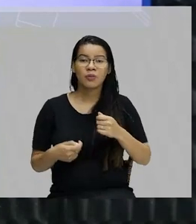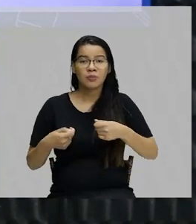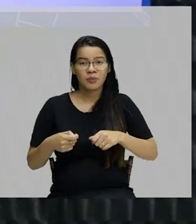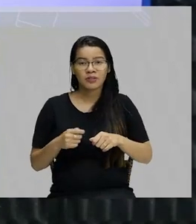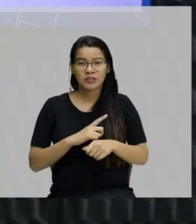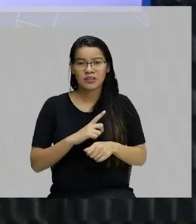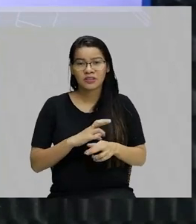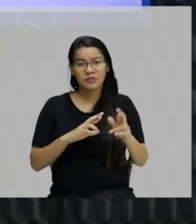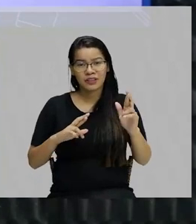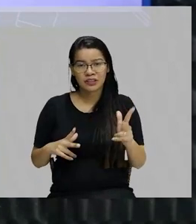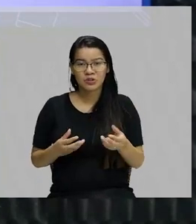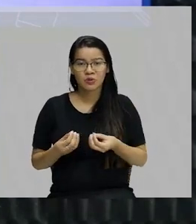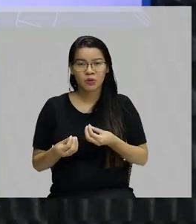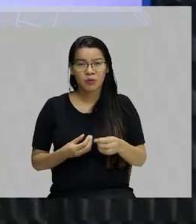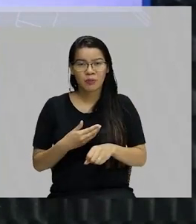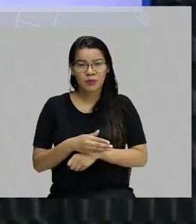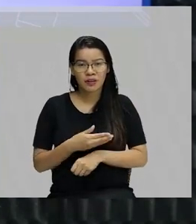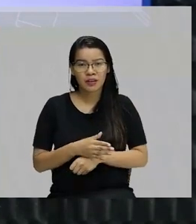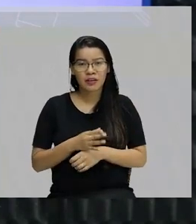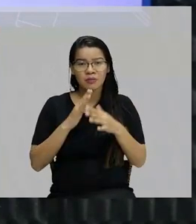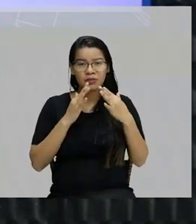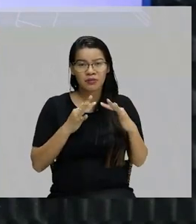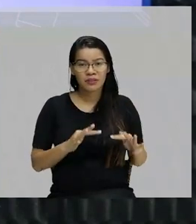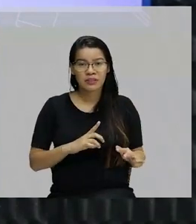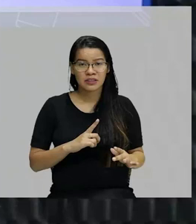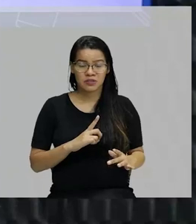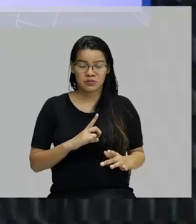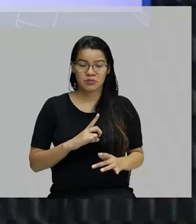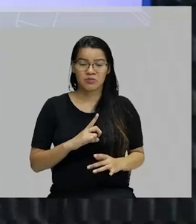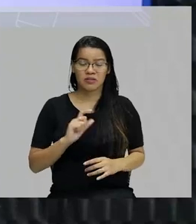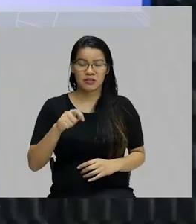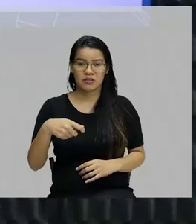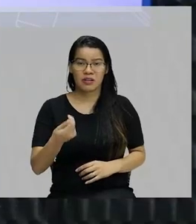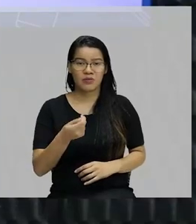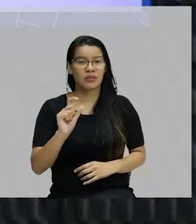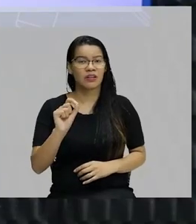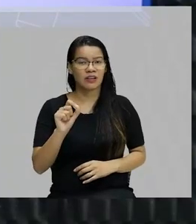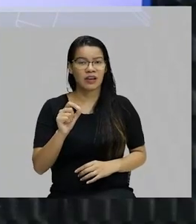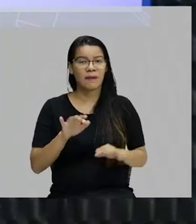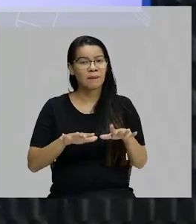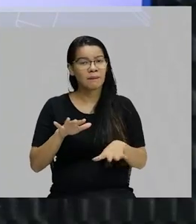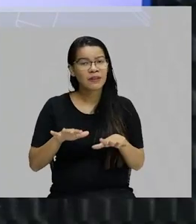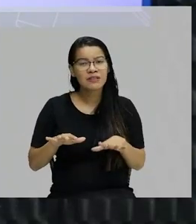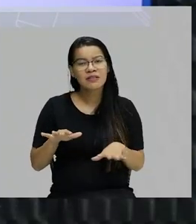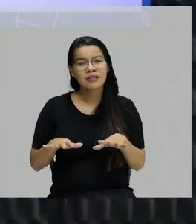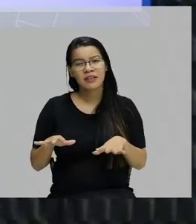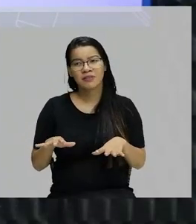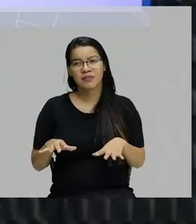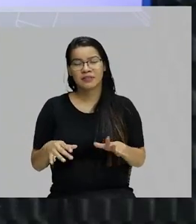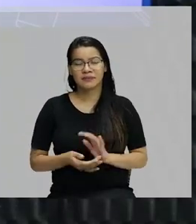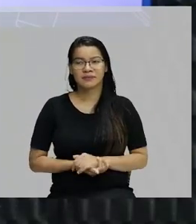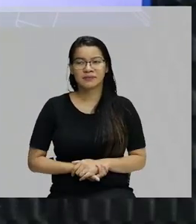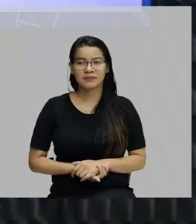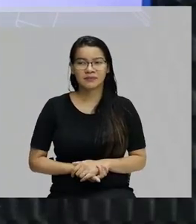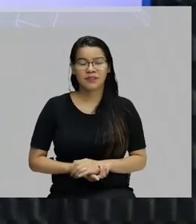em uma frase sendo um sinal ortográfico bastante flexível então é o ponto e vírgula ele é bastante flexível ele tá ali